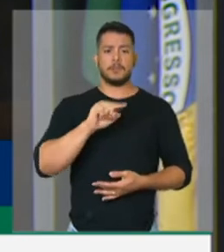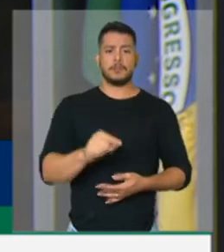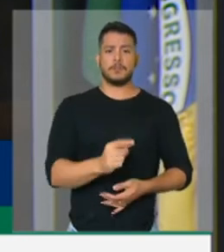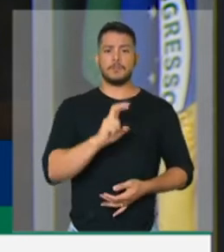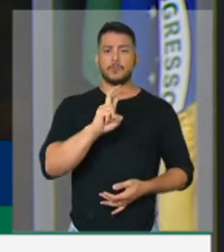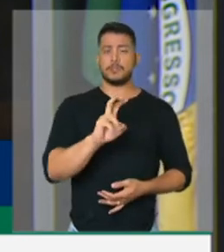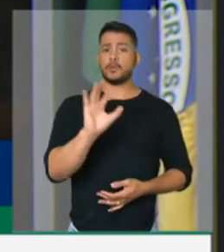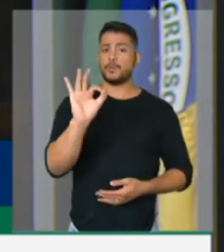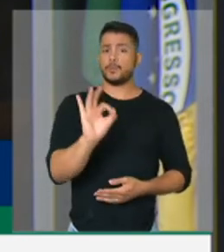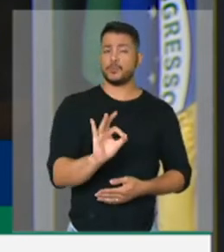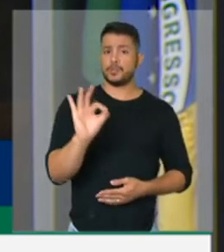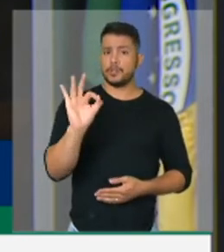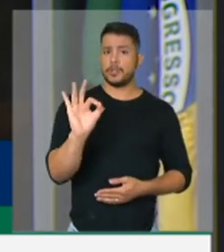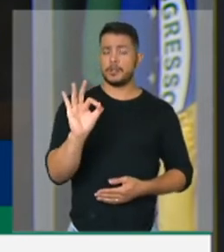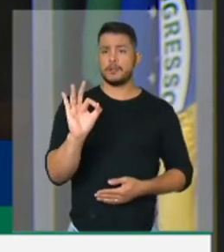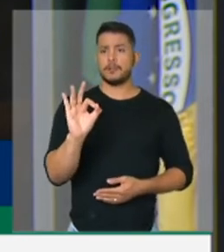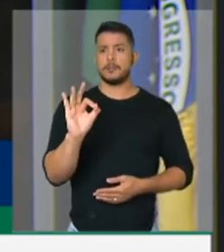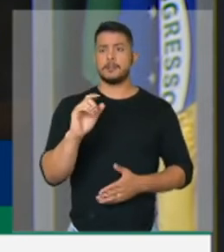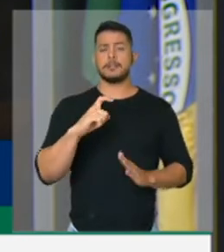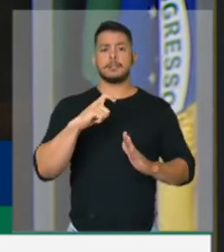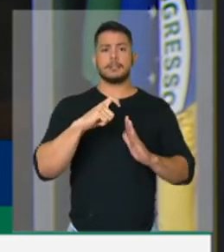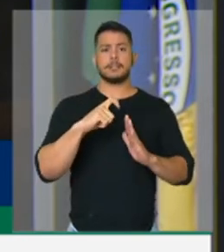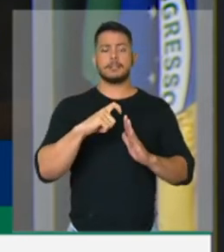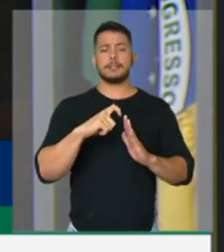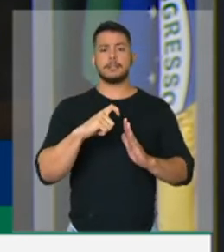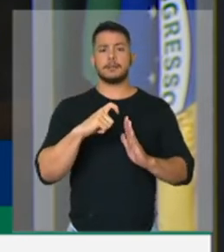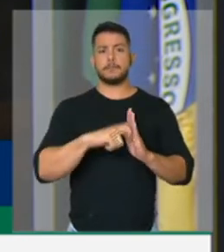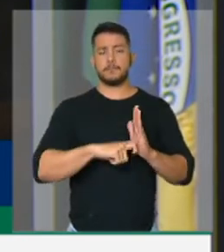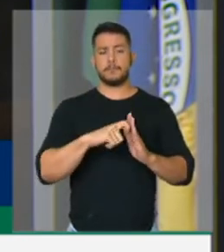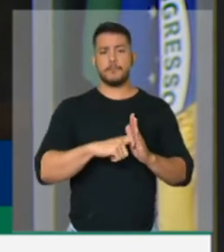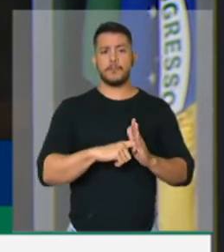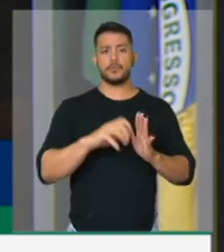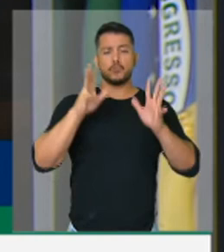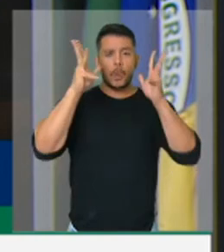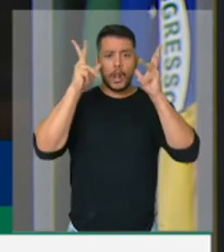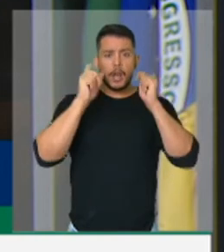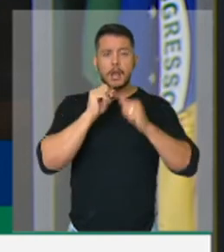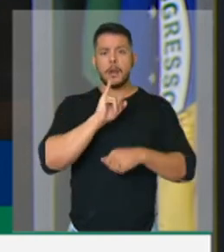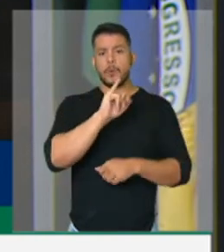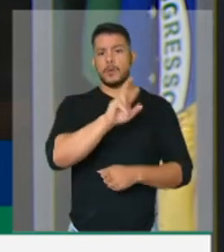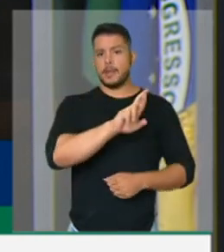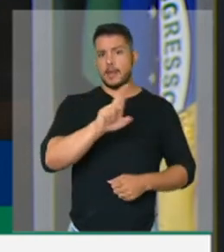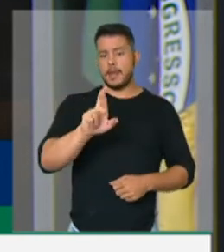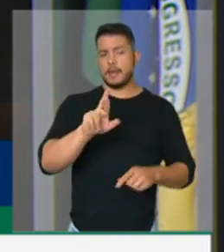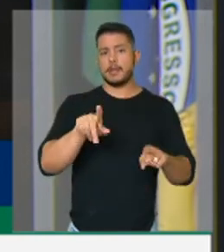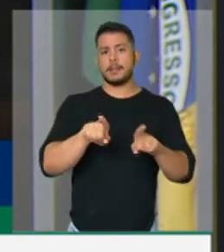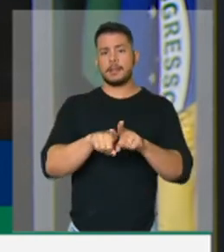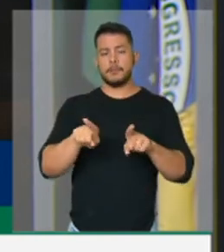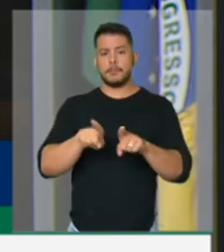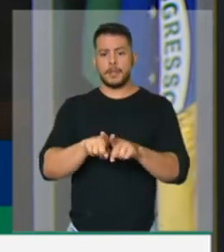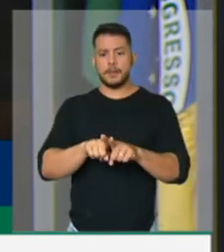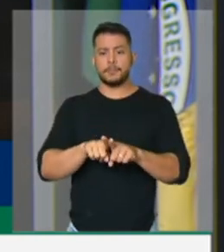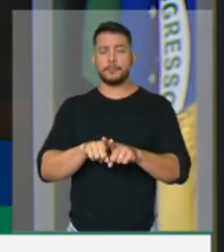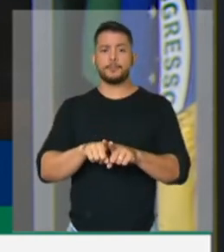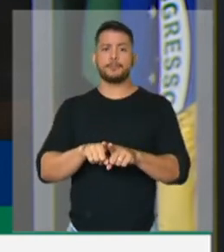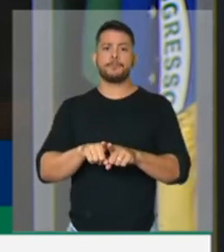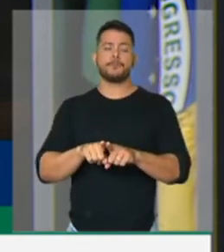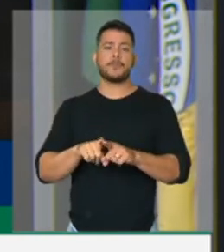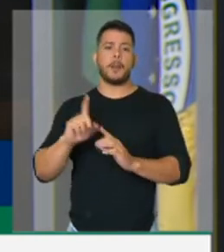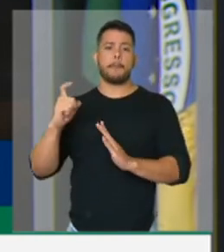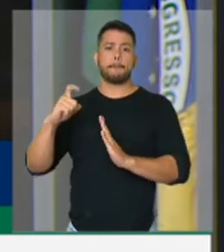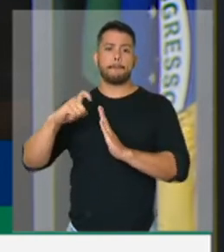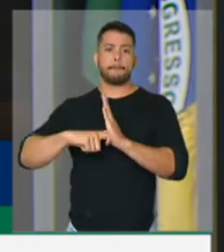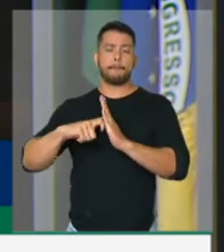34,5% entre imposto de renda e as contribuições, as taxas federais.